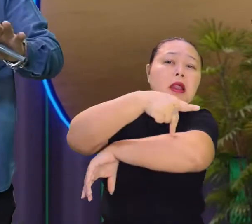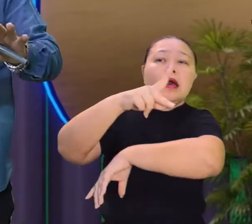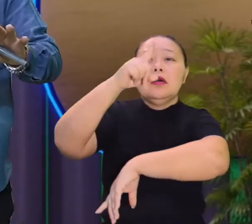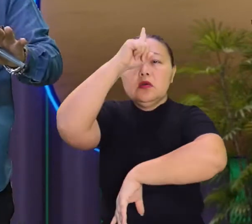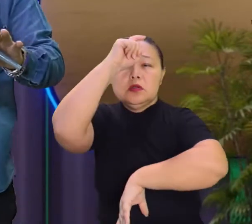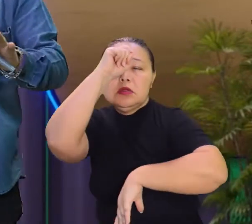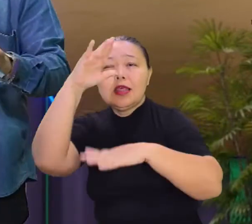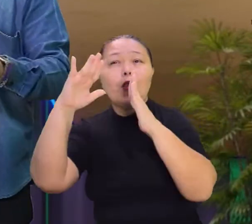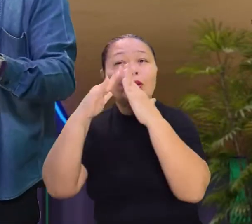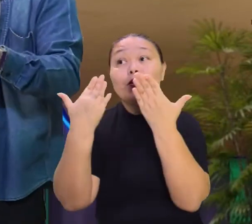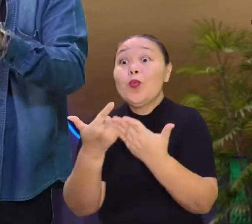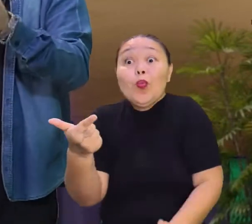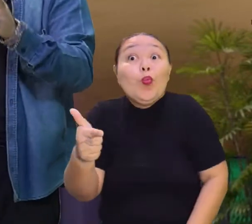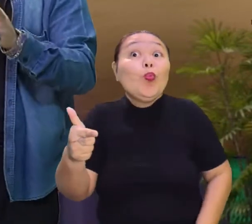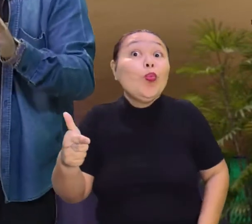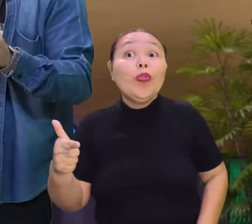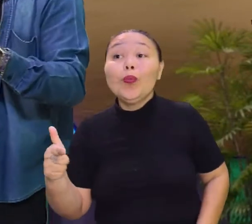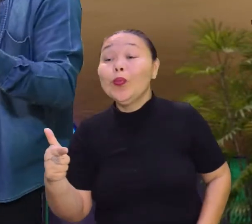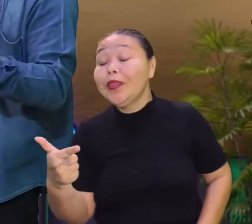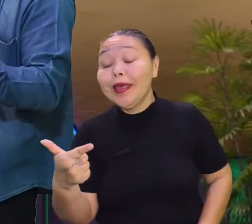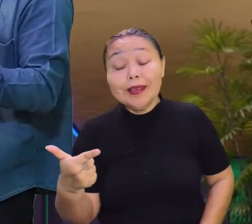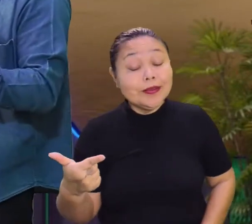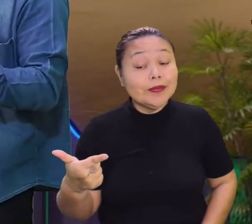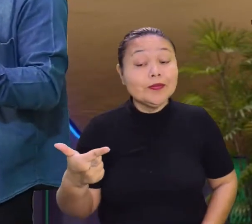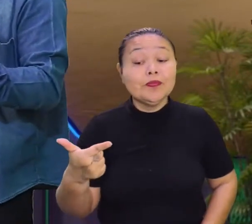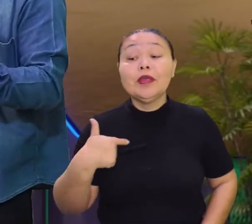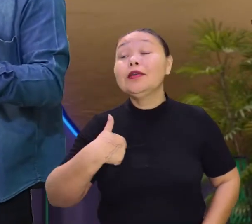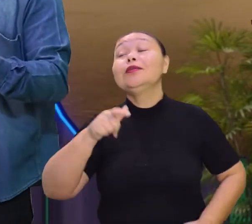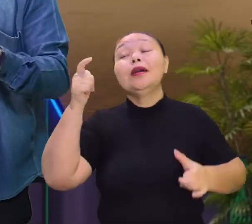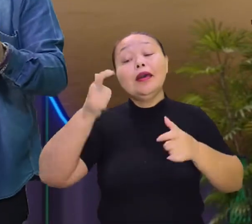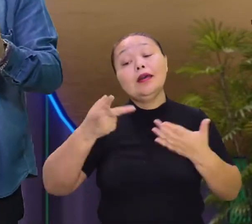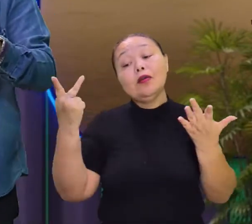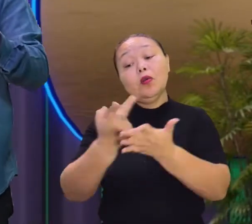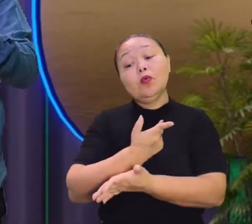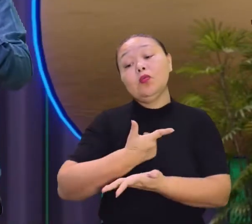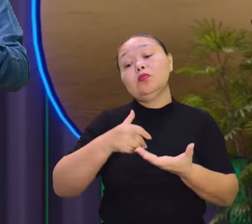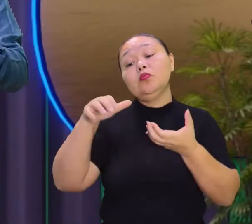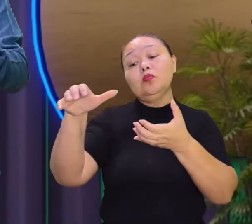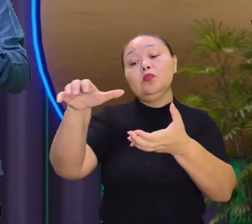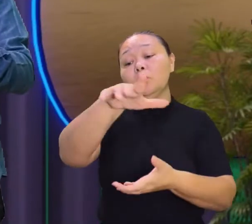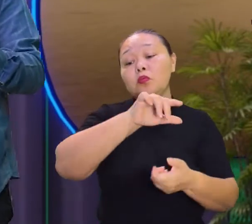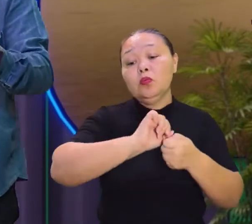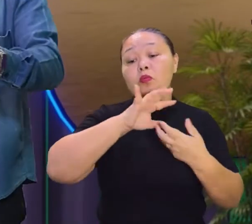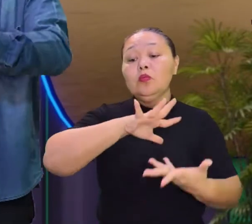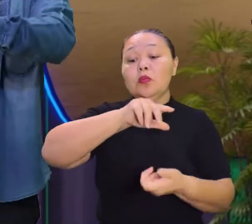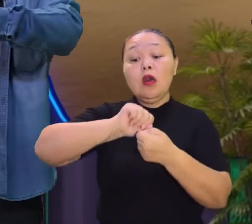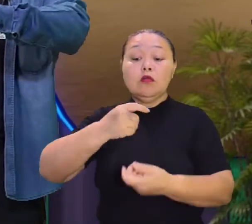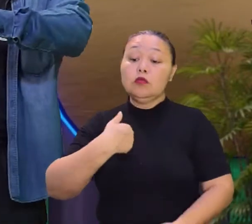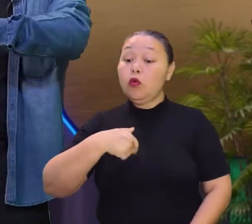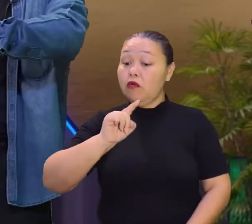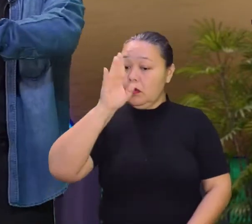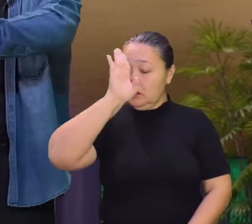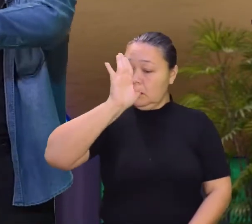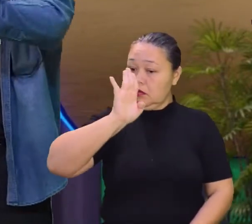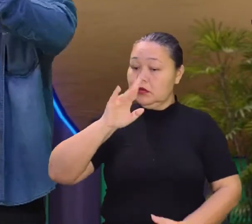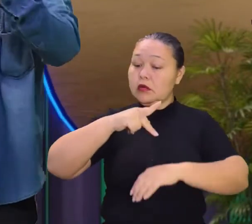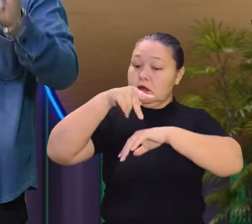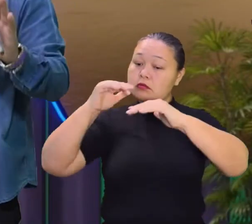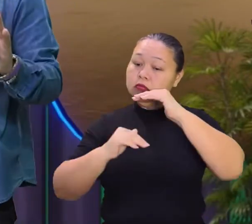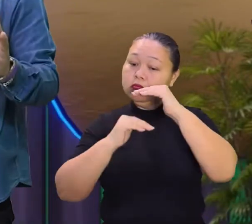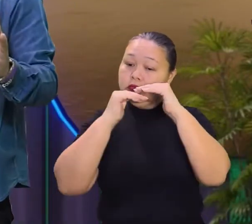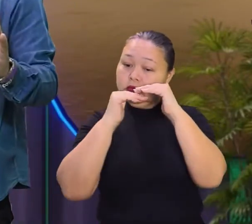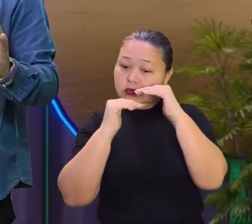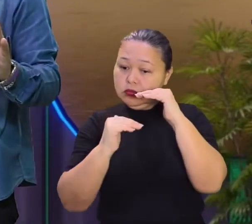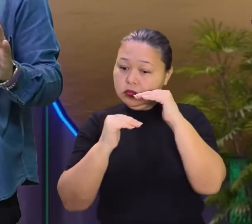tem. Tá? Isso em vários lugares do mundo. Isso não estou falando de Brasil, tá, pessoal? Estamos falando do subdesenvolvimento em